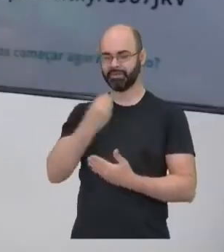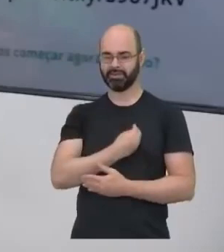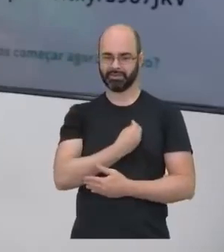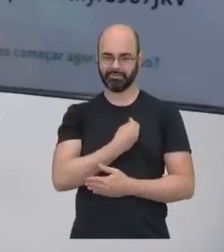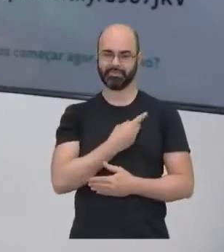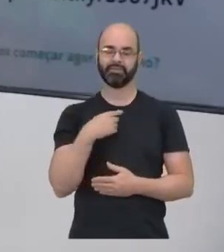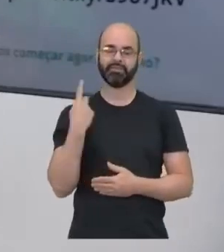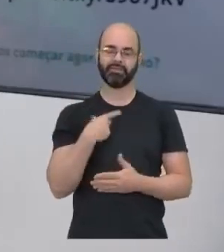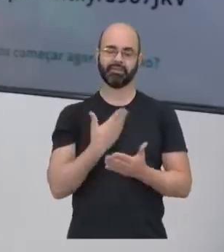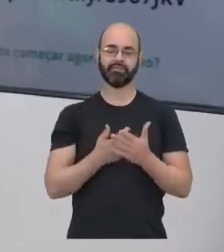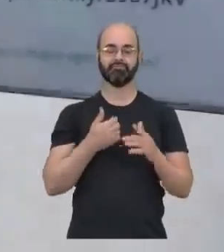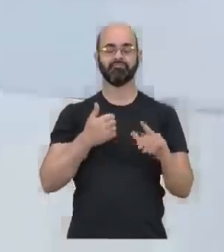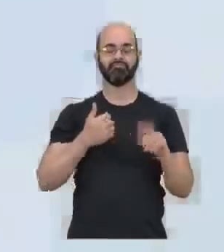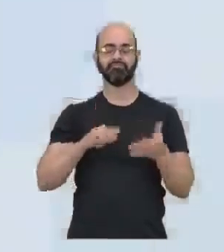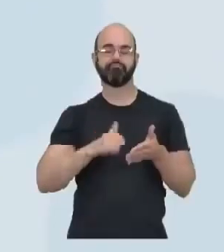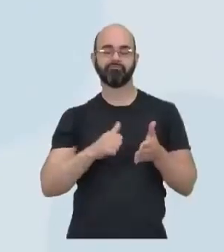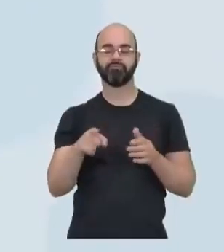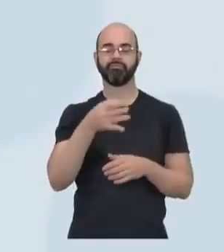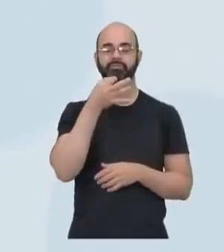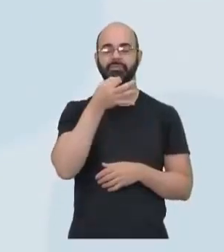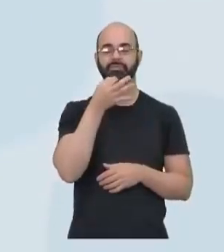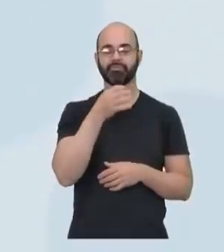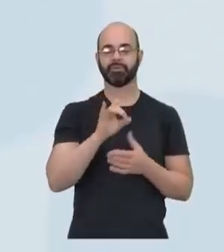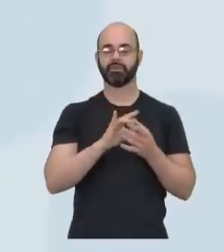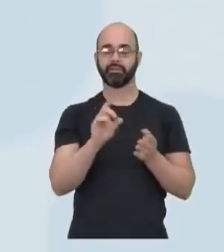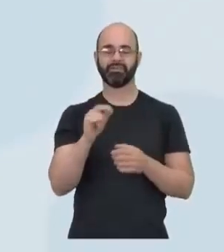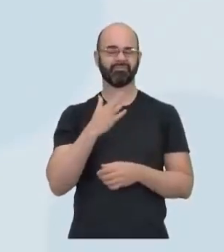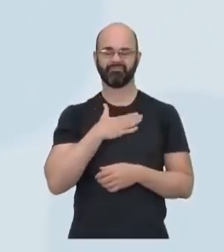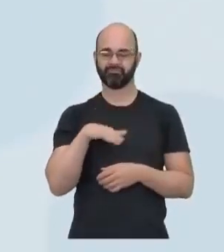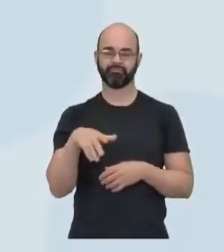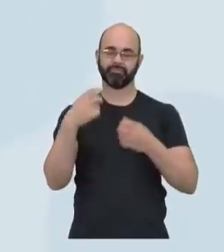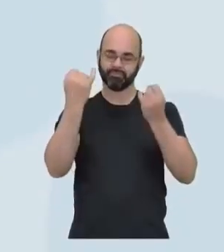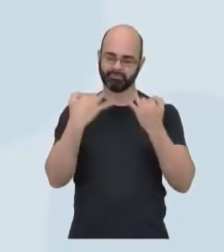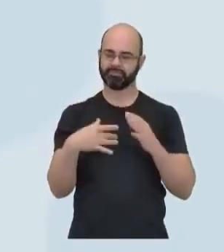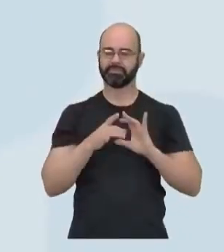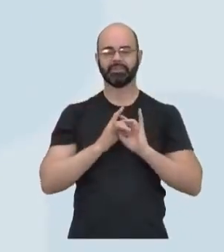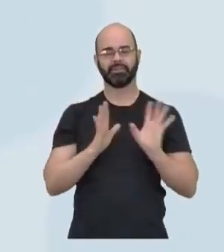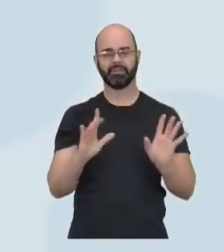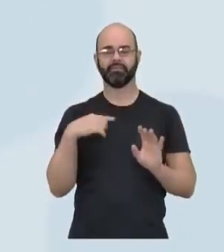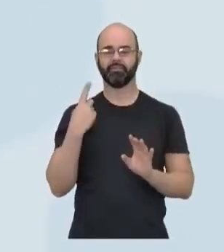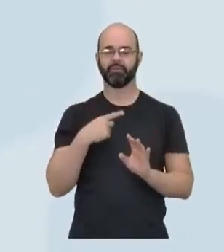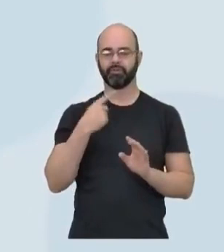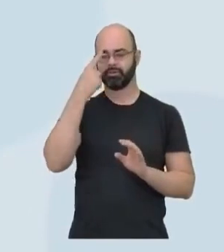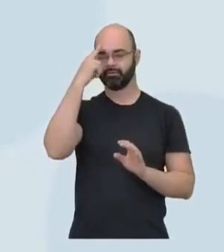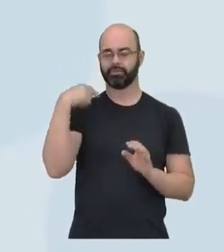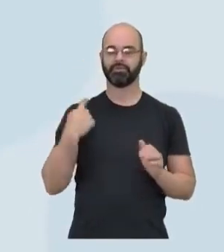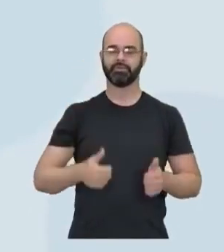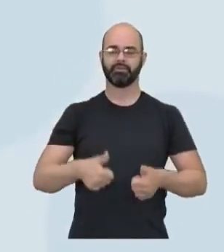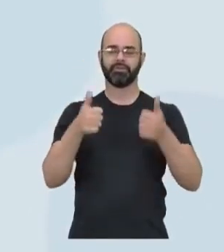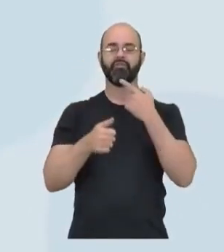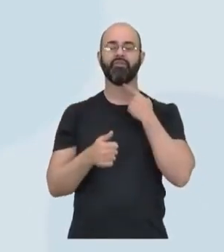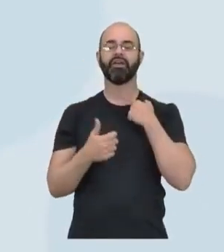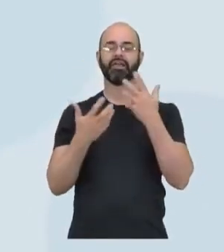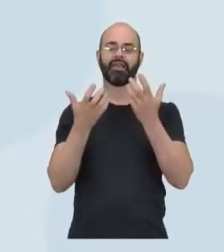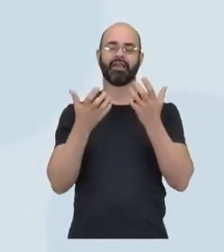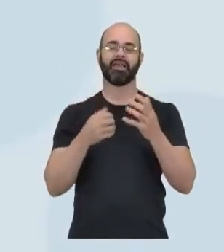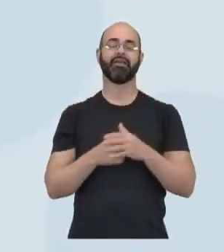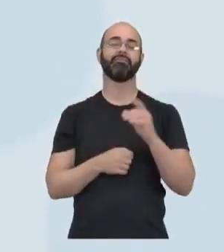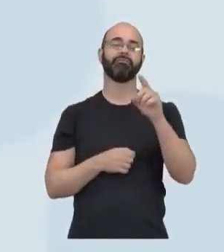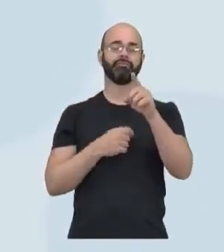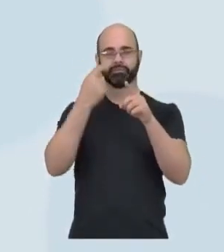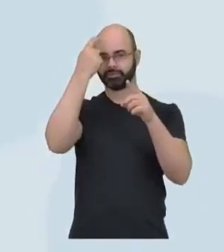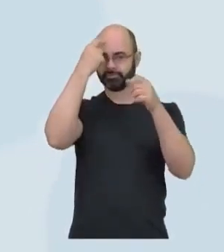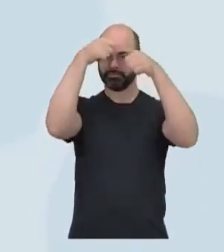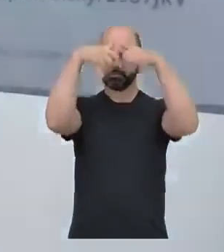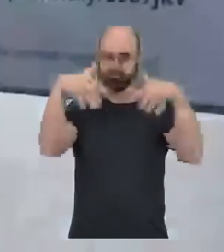a nossa aula, o que vocês acharam que ficou legal, pontuem, o que não ficou muito bom, pontua também, que a nossa ideia aqui é sempre melhorar. E façam aí o mapa mental